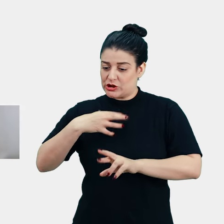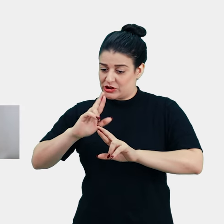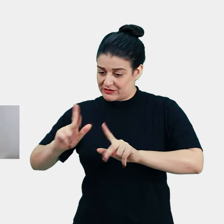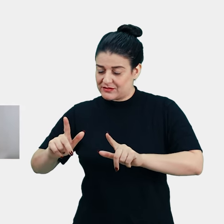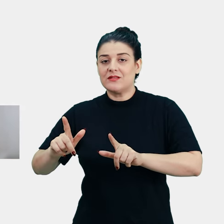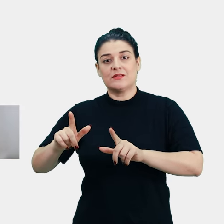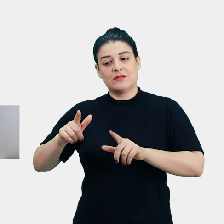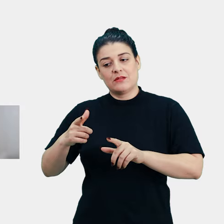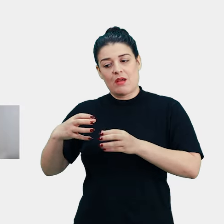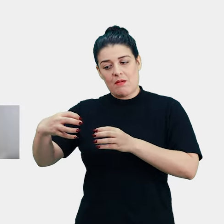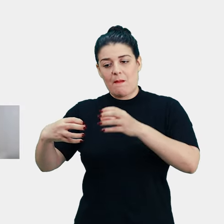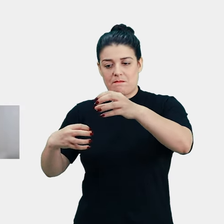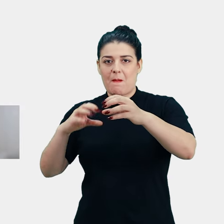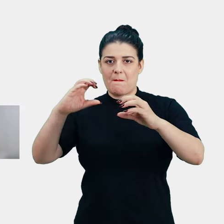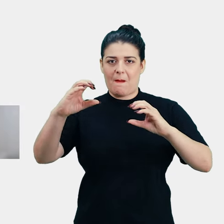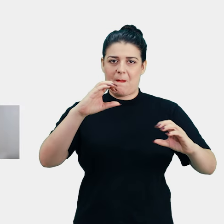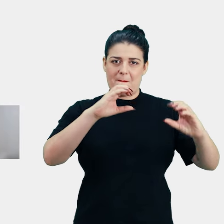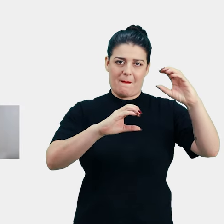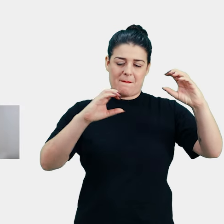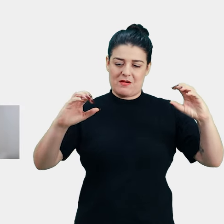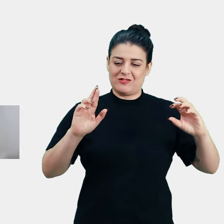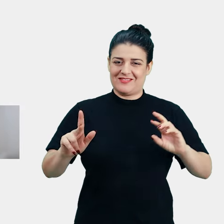tendem a ficar em outro network, tá?